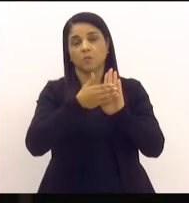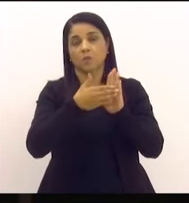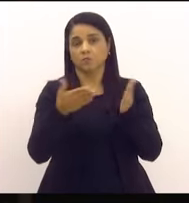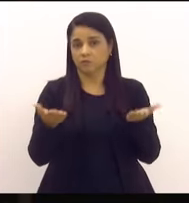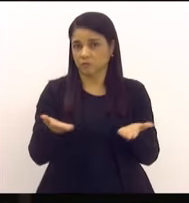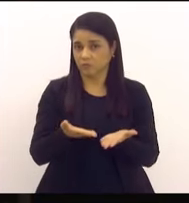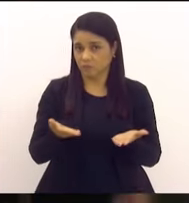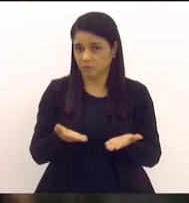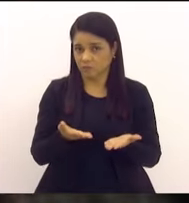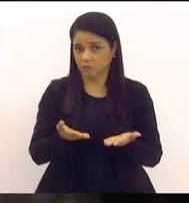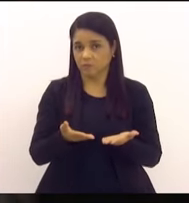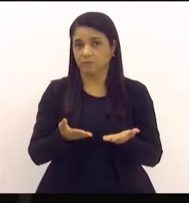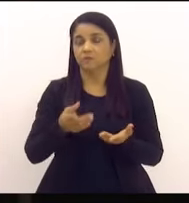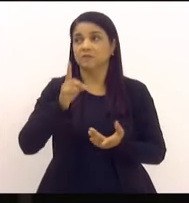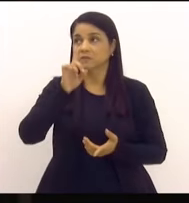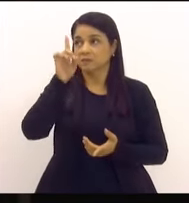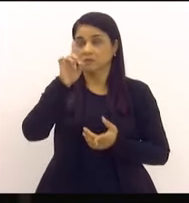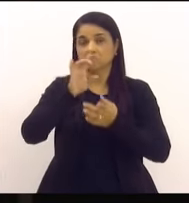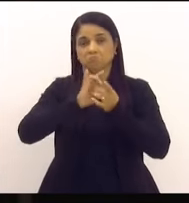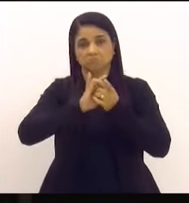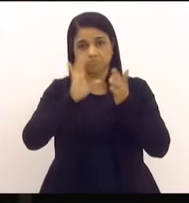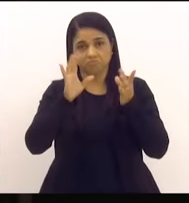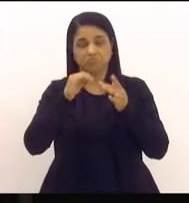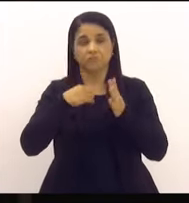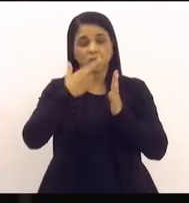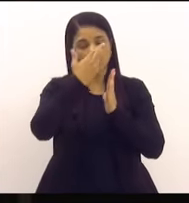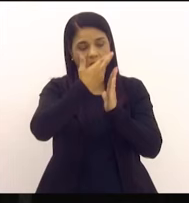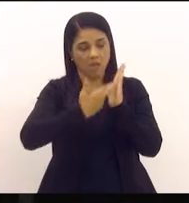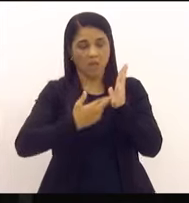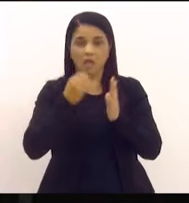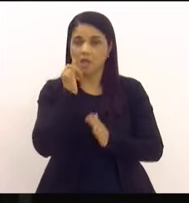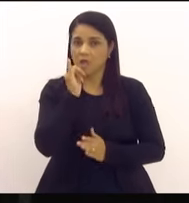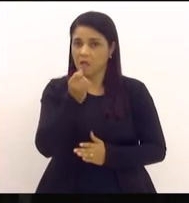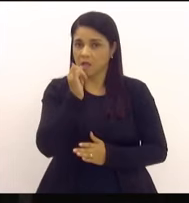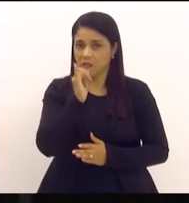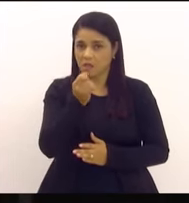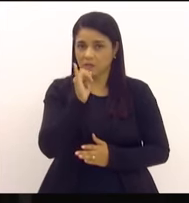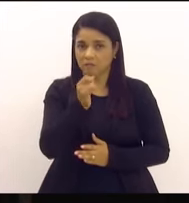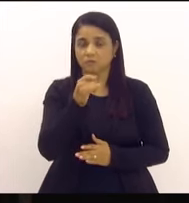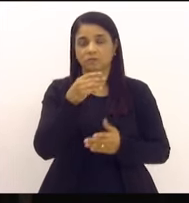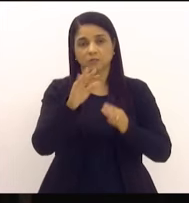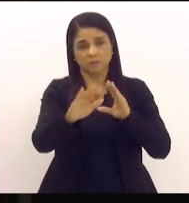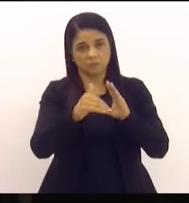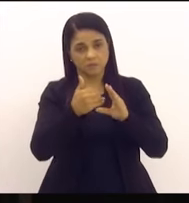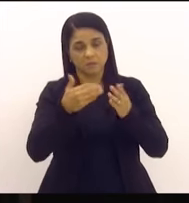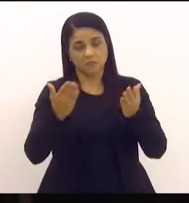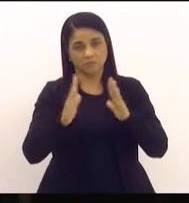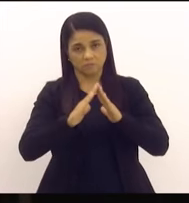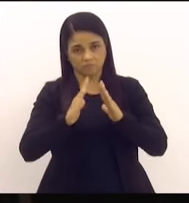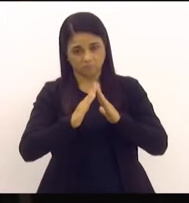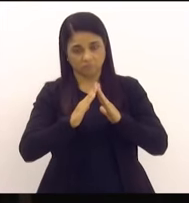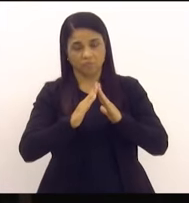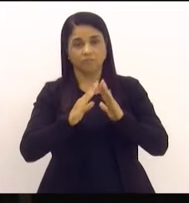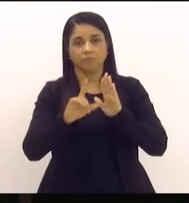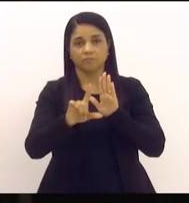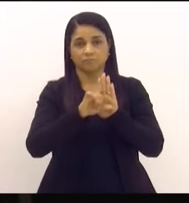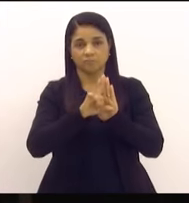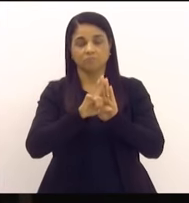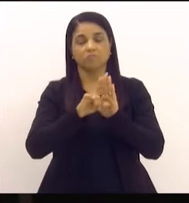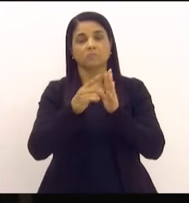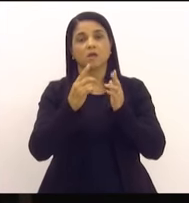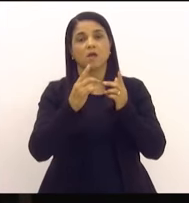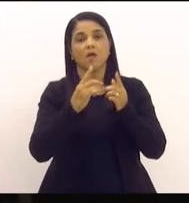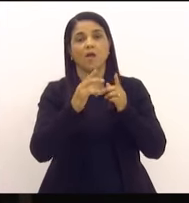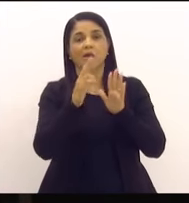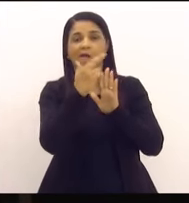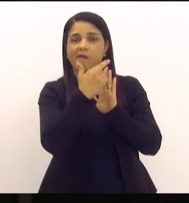momento e, se Deus permitir, como relator das mensagens que chegarem a esta casa para regulamentar os direitos dos policiais civis